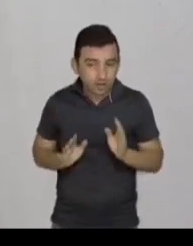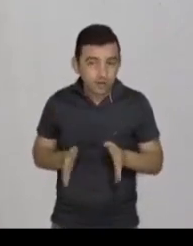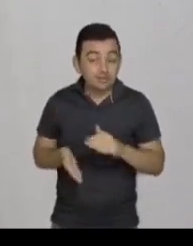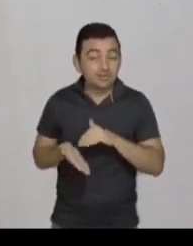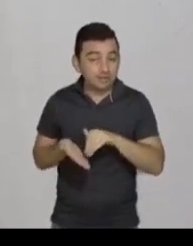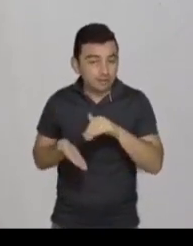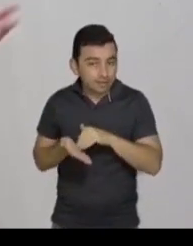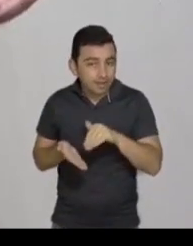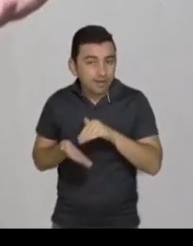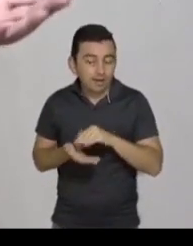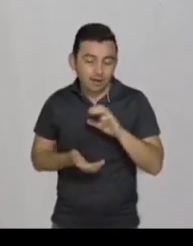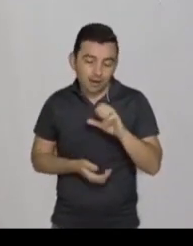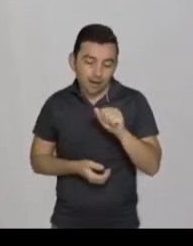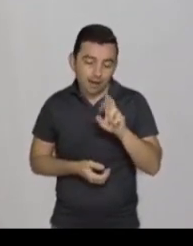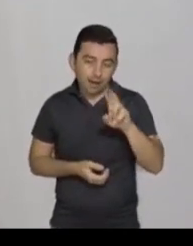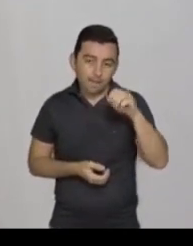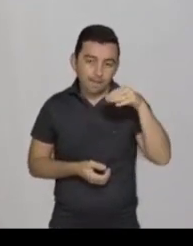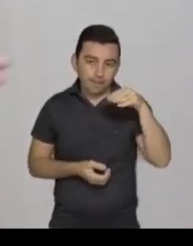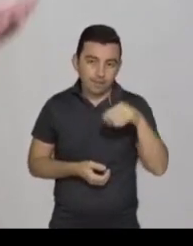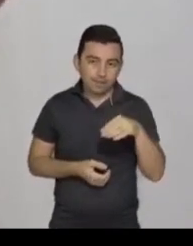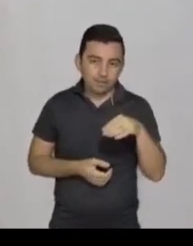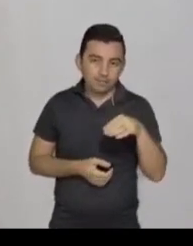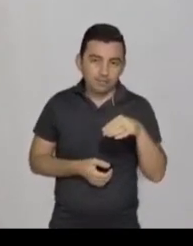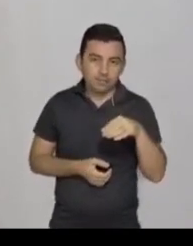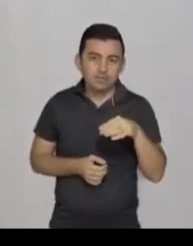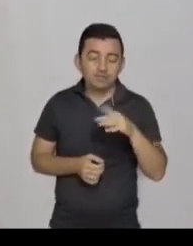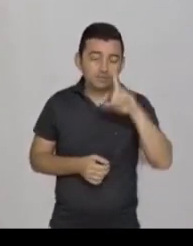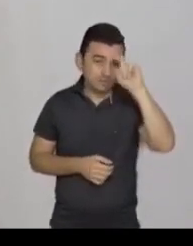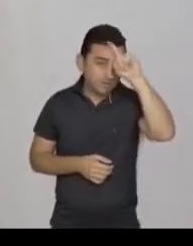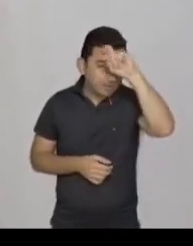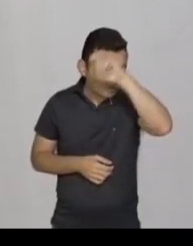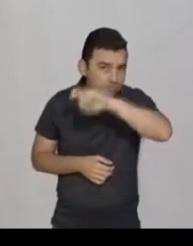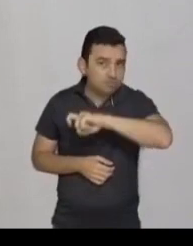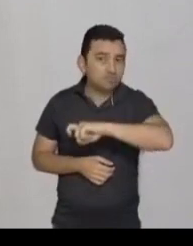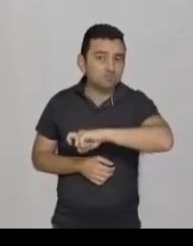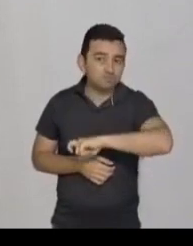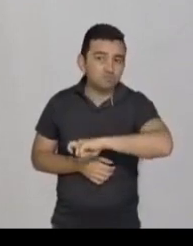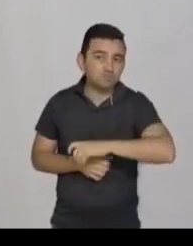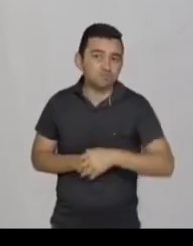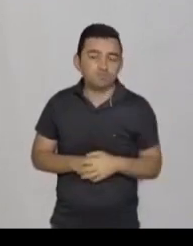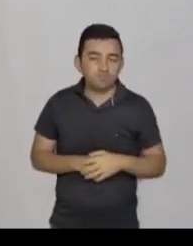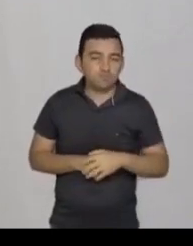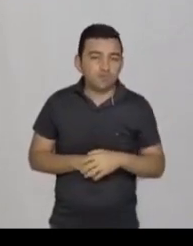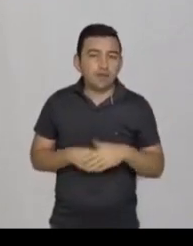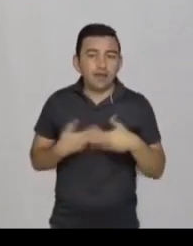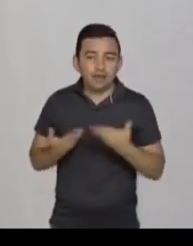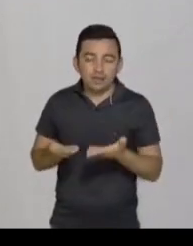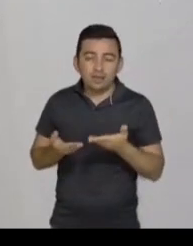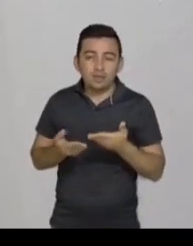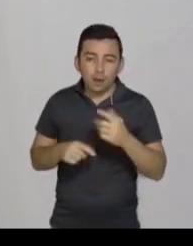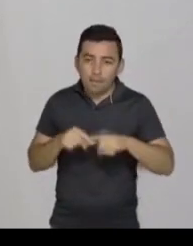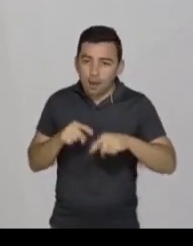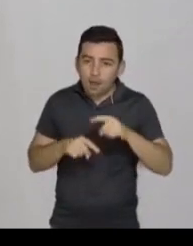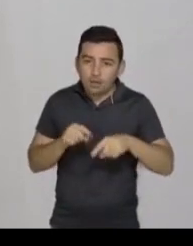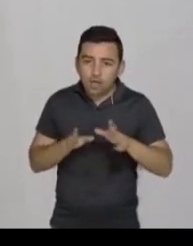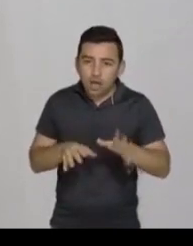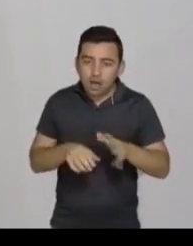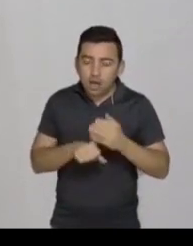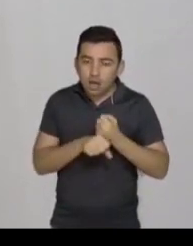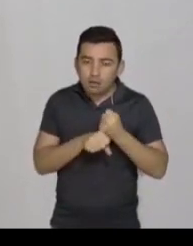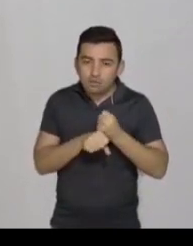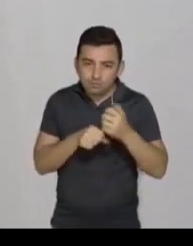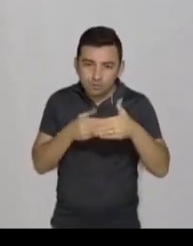Carmem e ela disse que agora tá com dificuldade mas esse aparelho tem poucos anos agora pela frente